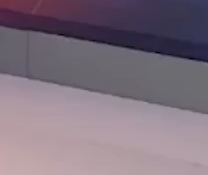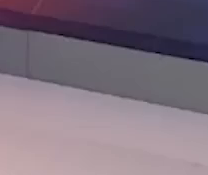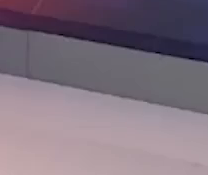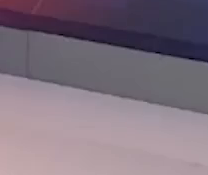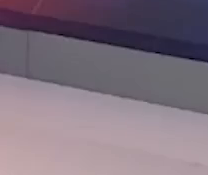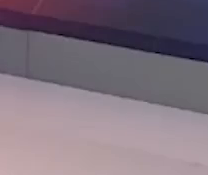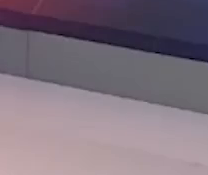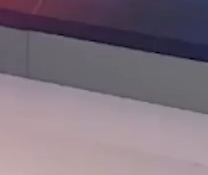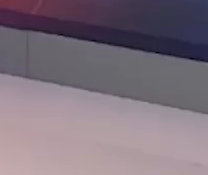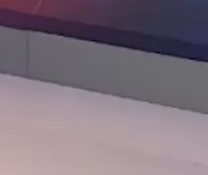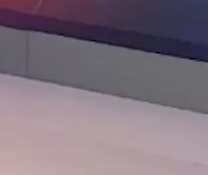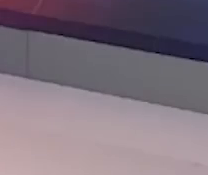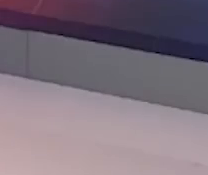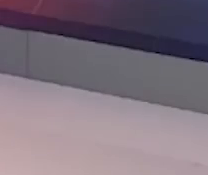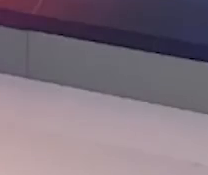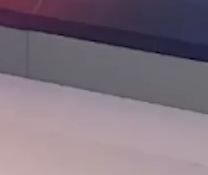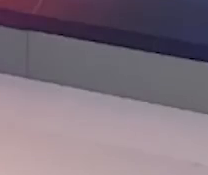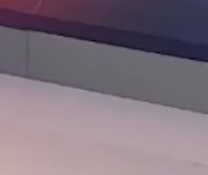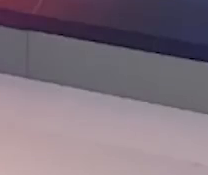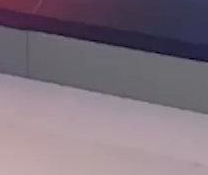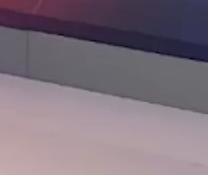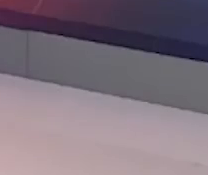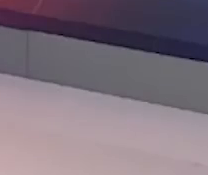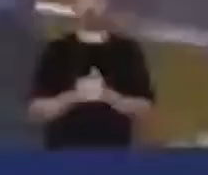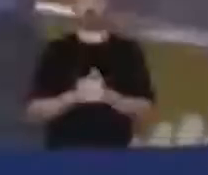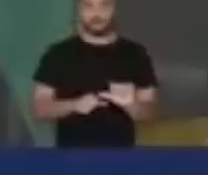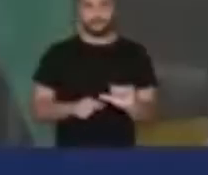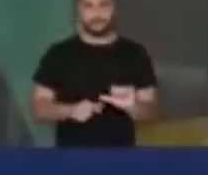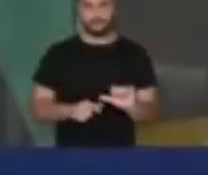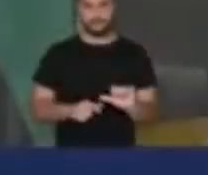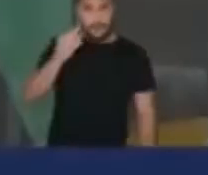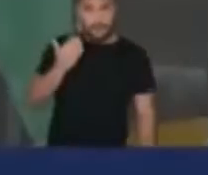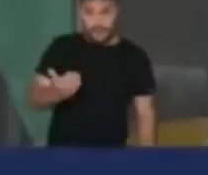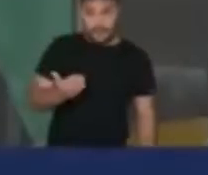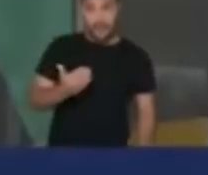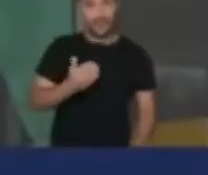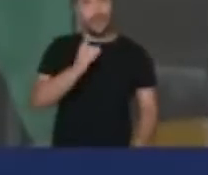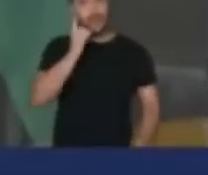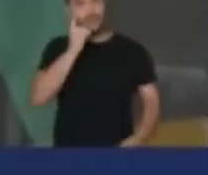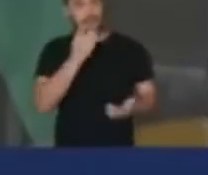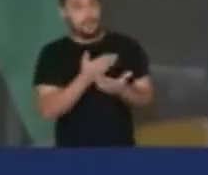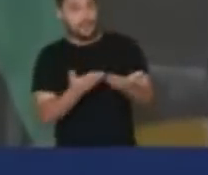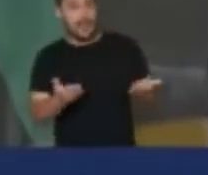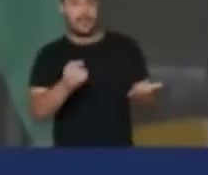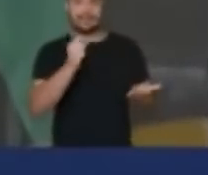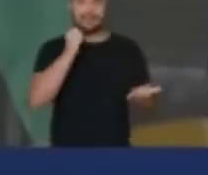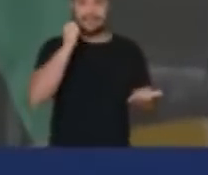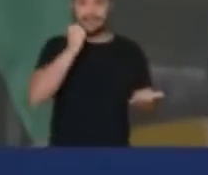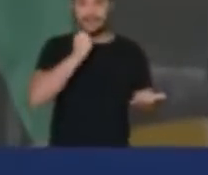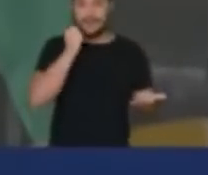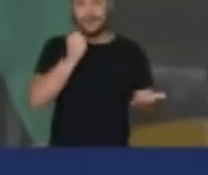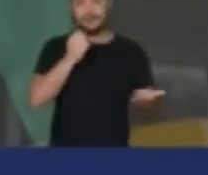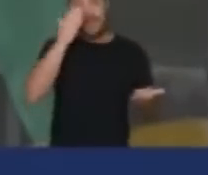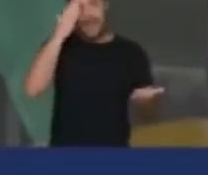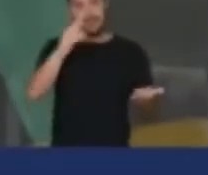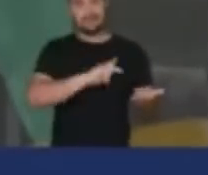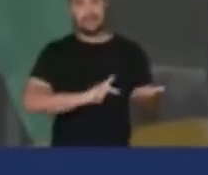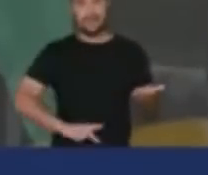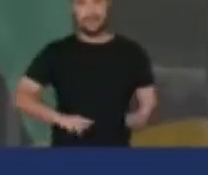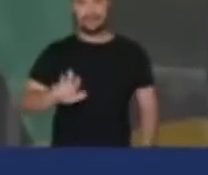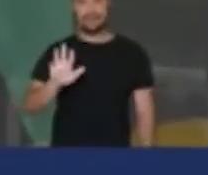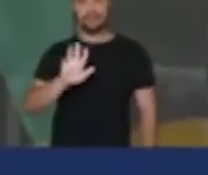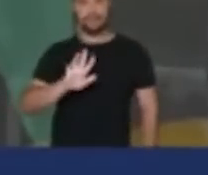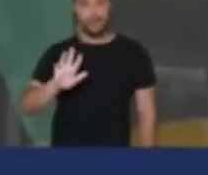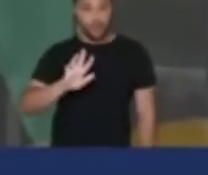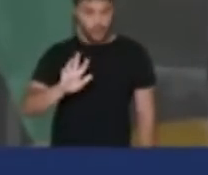aquilo foi uma tentativa de golpe de Estado, de golpe contra o governo do presidente Lula. E eu acho que eles deram um tiro no pé por uma questão